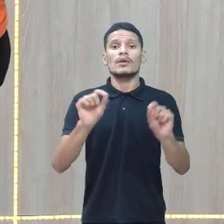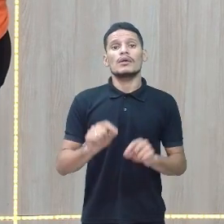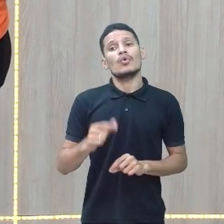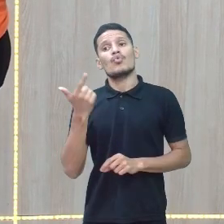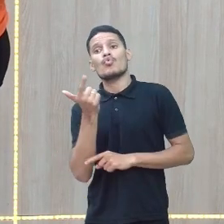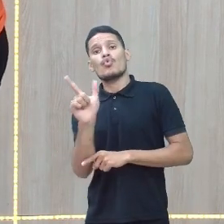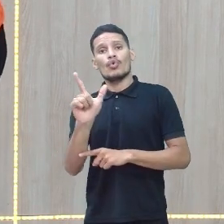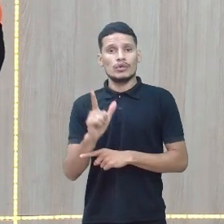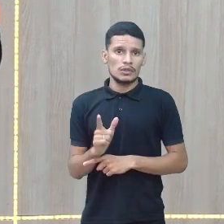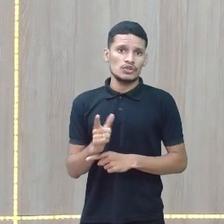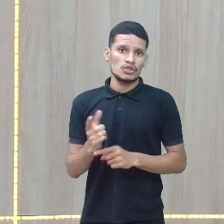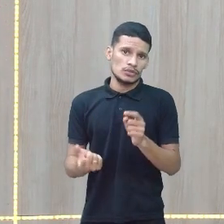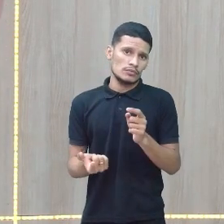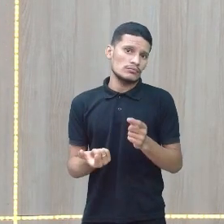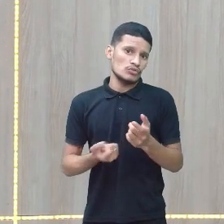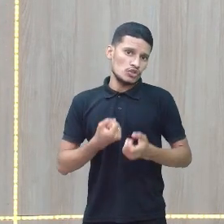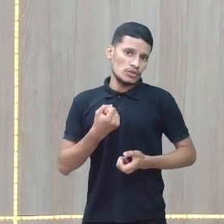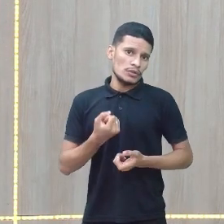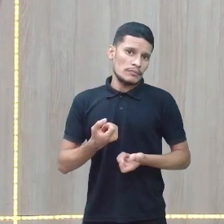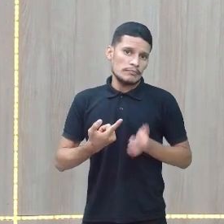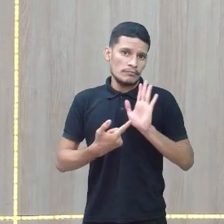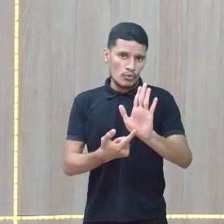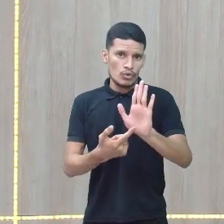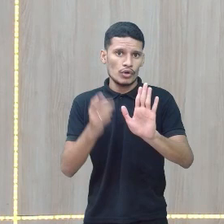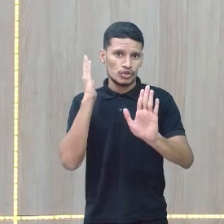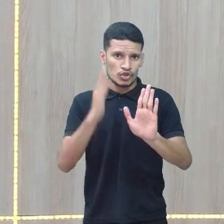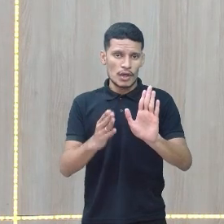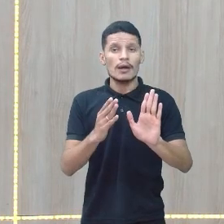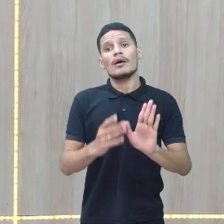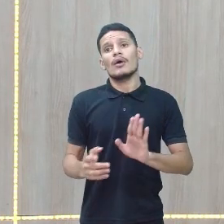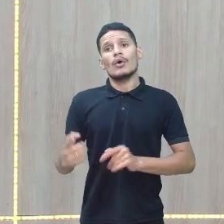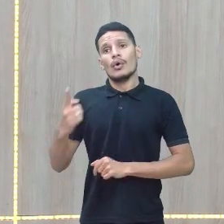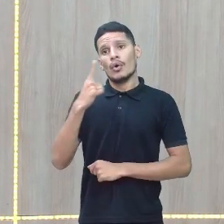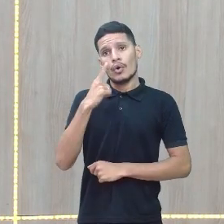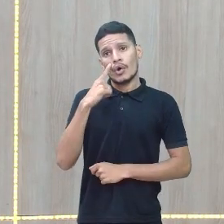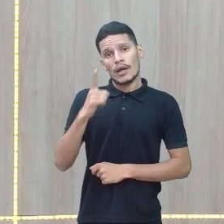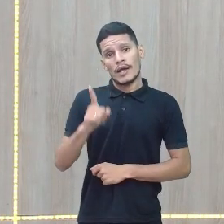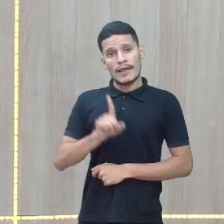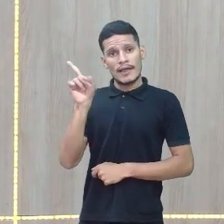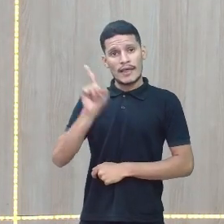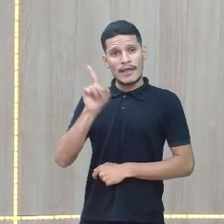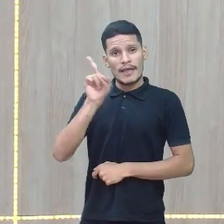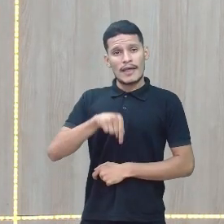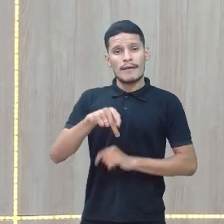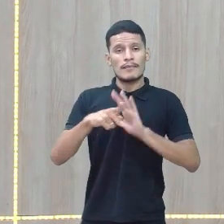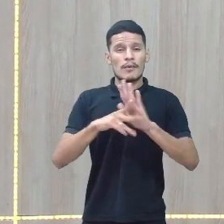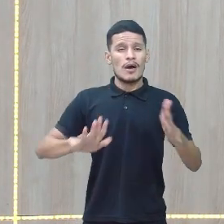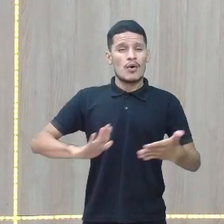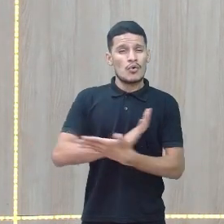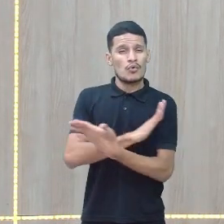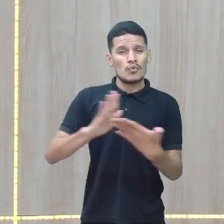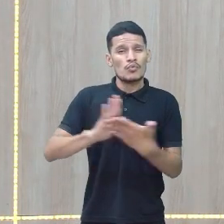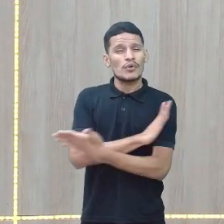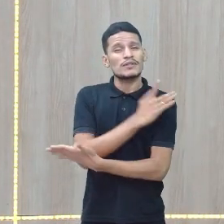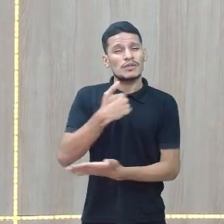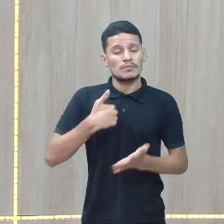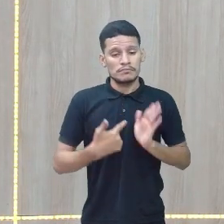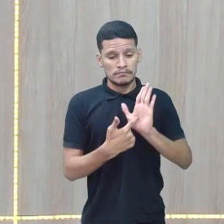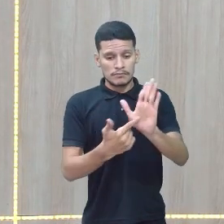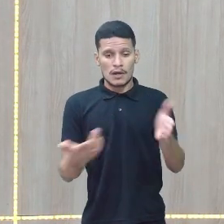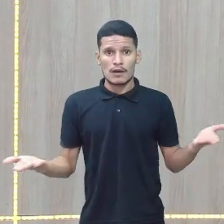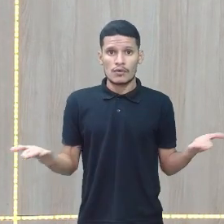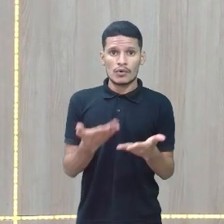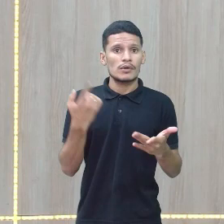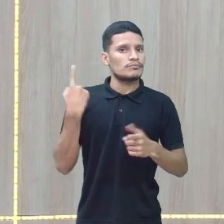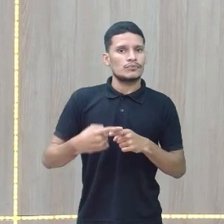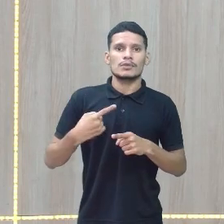início da aula? Então, essas aqui são apenas algumas que eu trouxe para vocês, porque